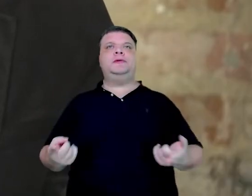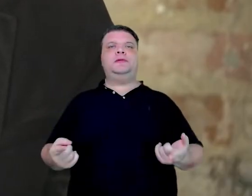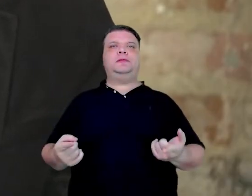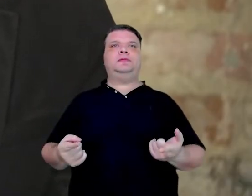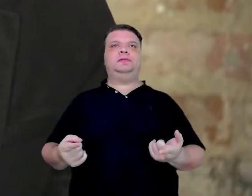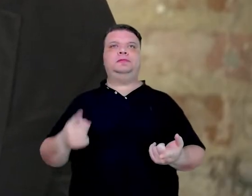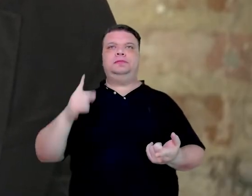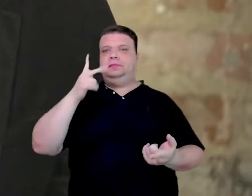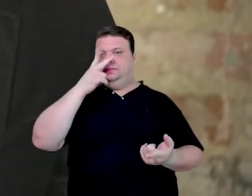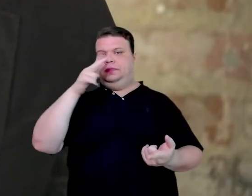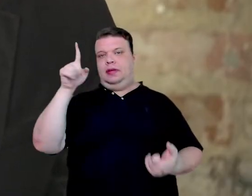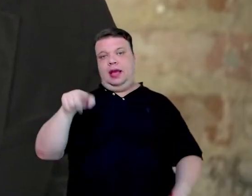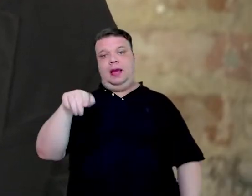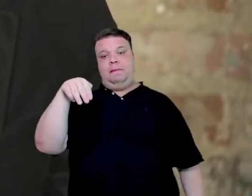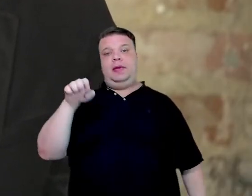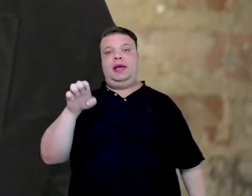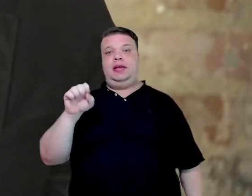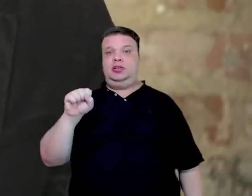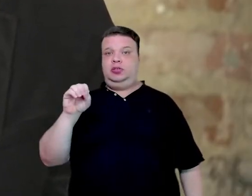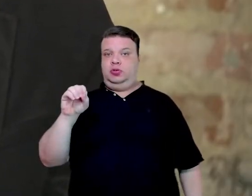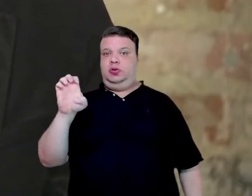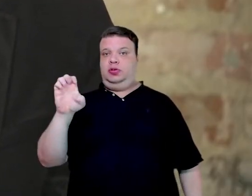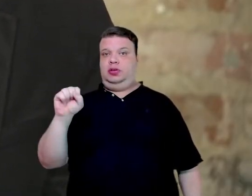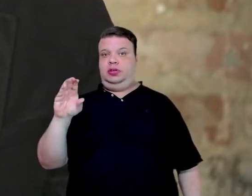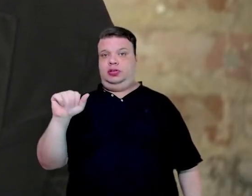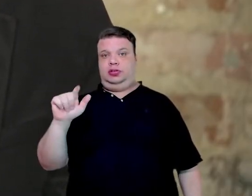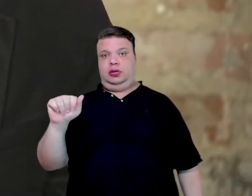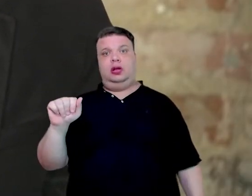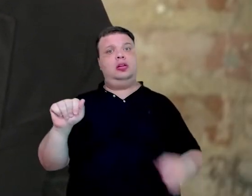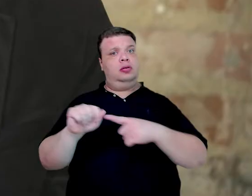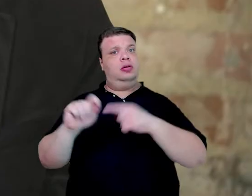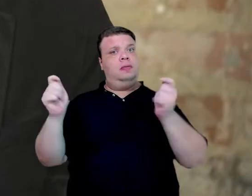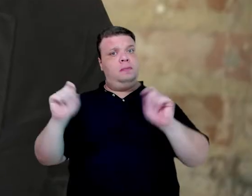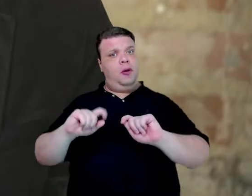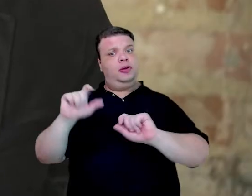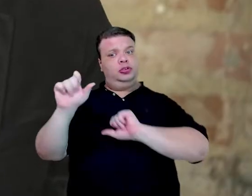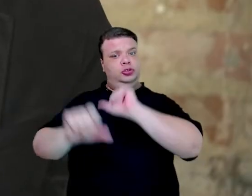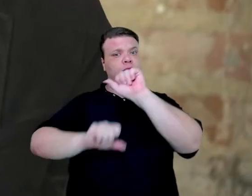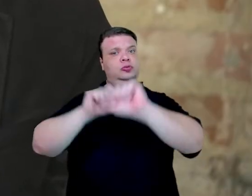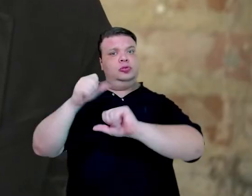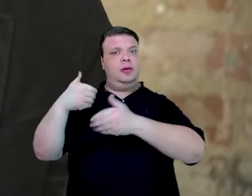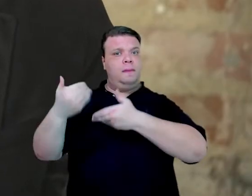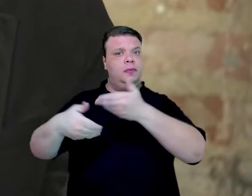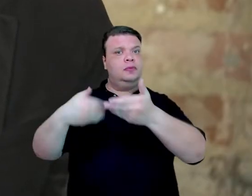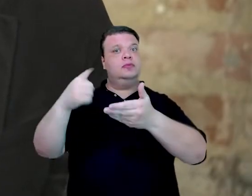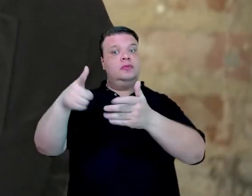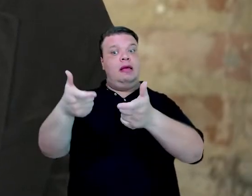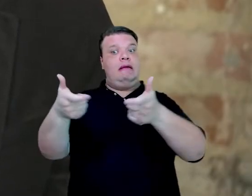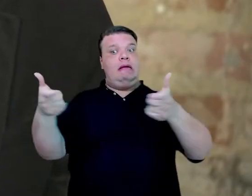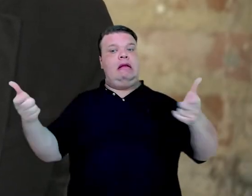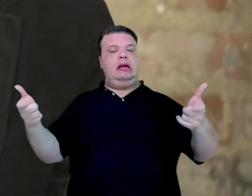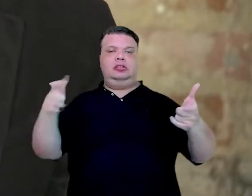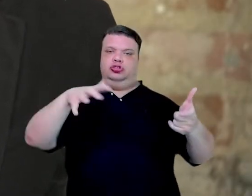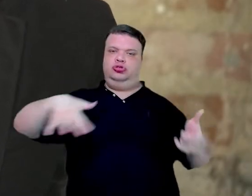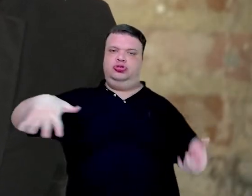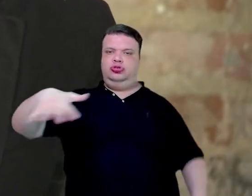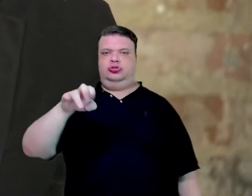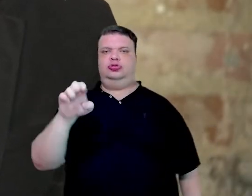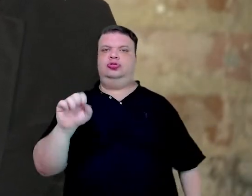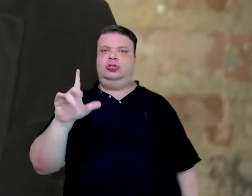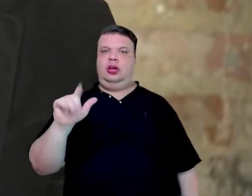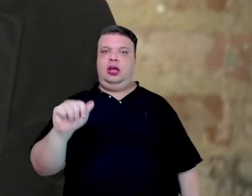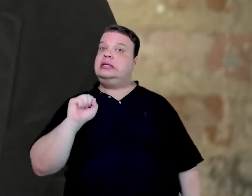escala. Quando nós mencionamos processos de microescala ou pequena escala, nós estamos